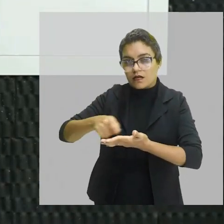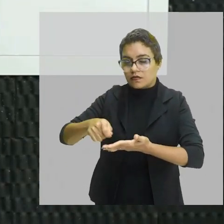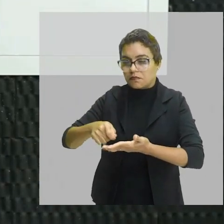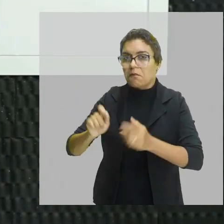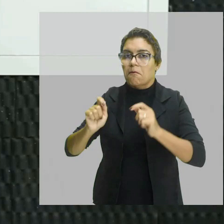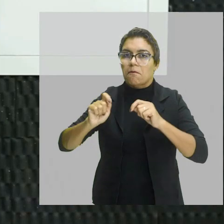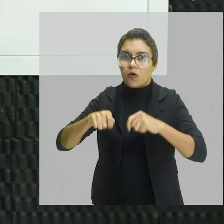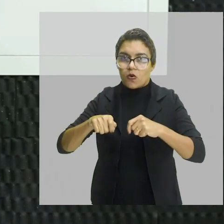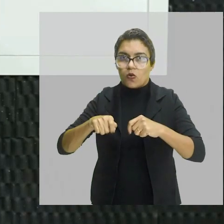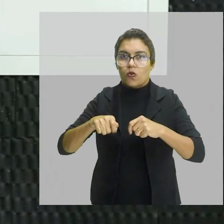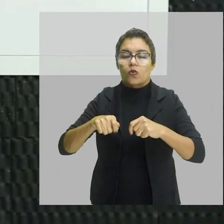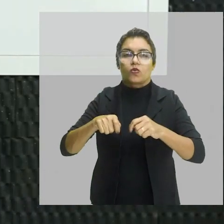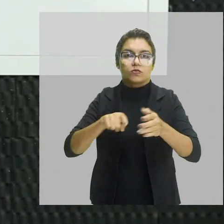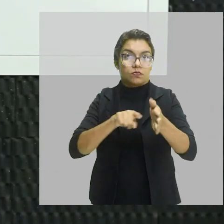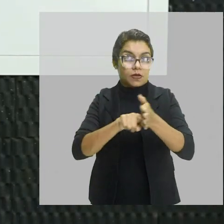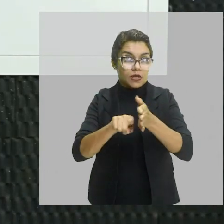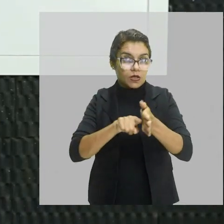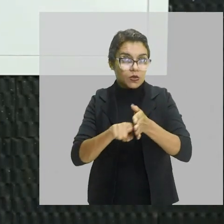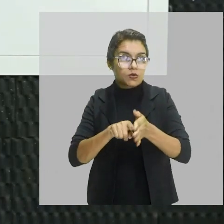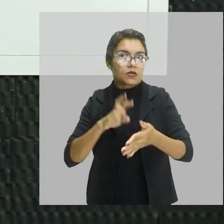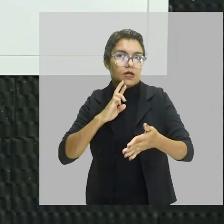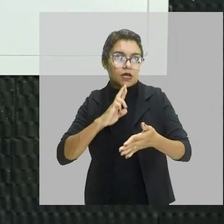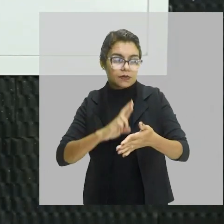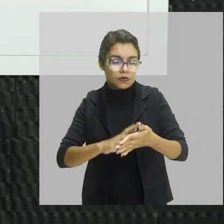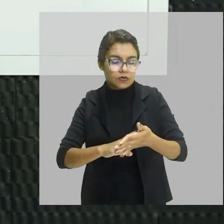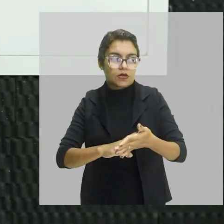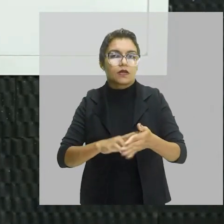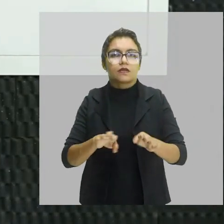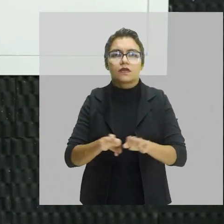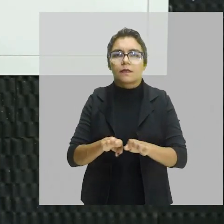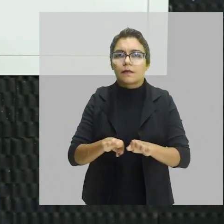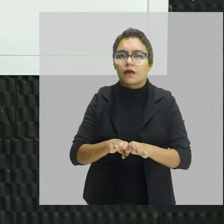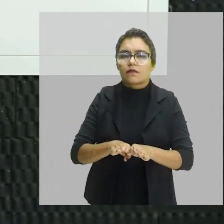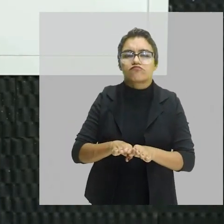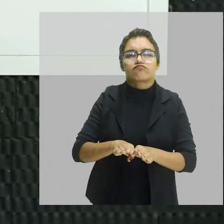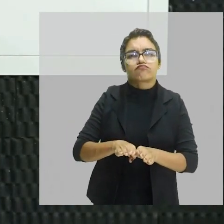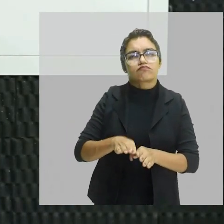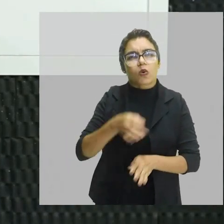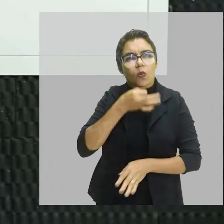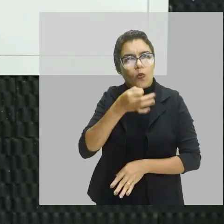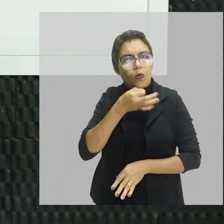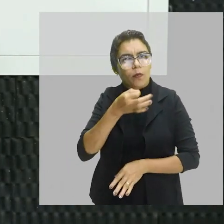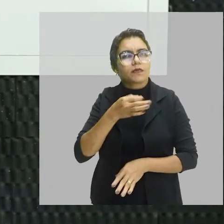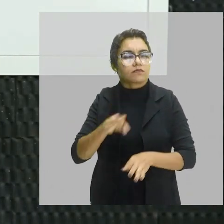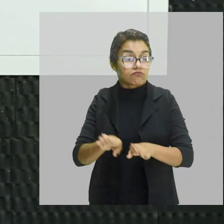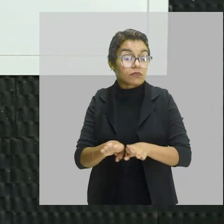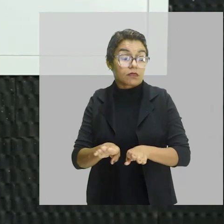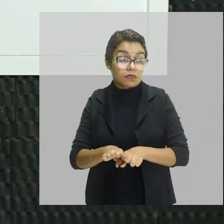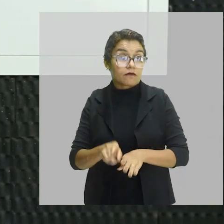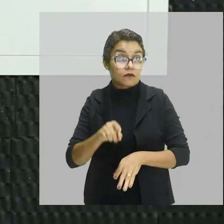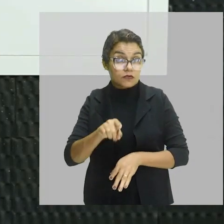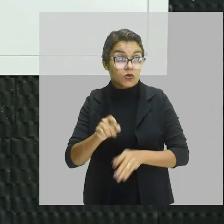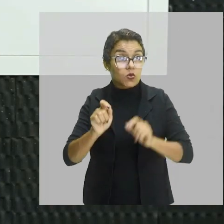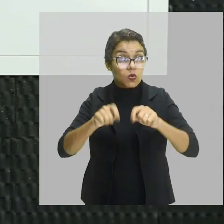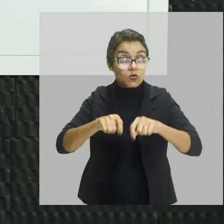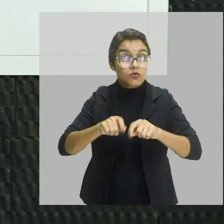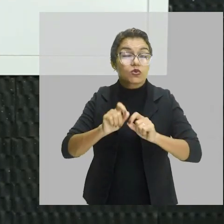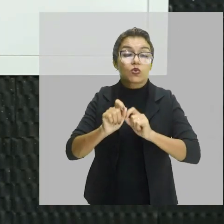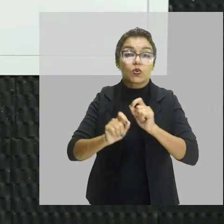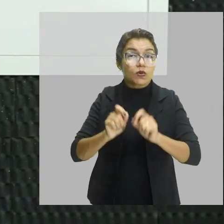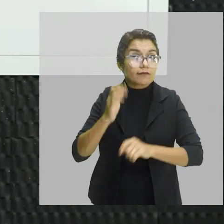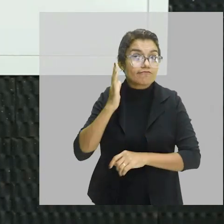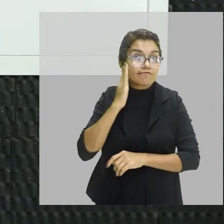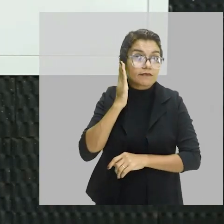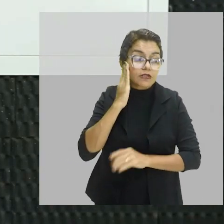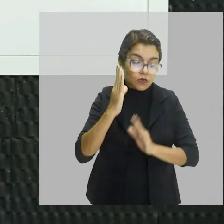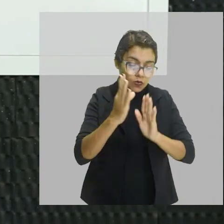comentar o conteúdo, né, do qual essa questão ali ela é ancorada, tá ok? Para que você consiga entender